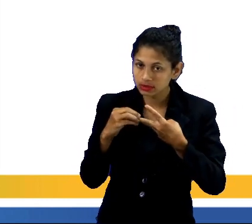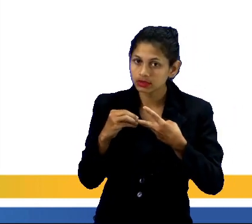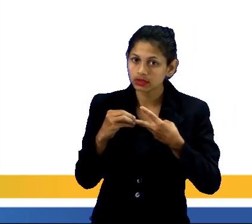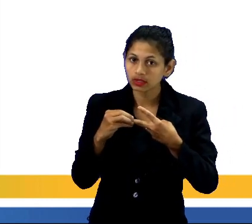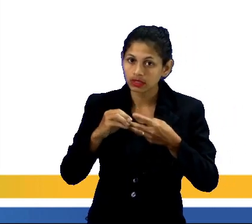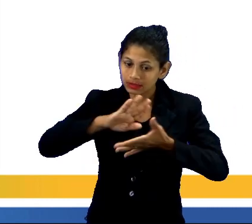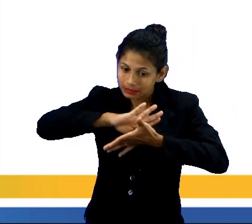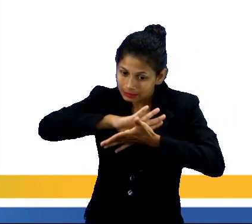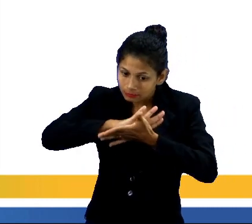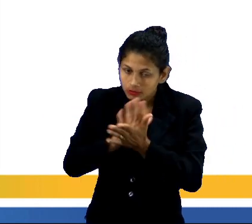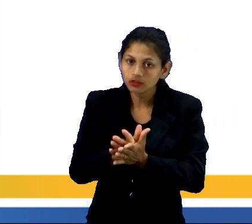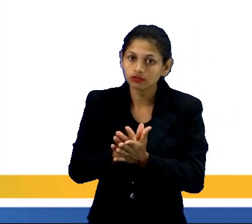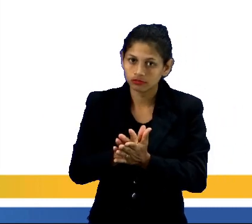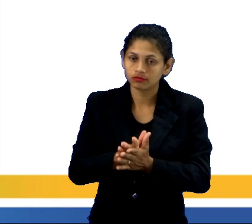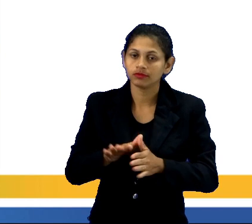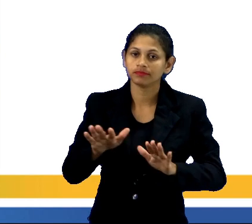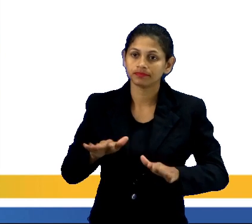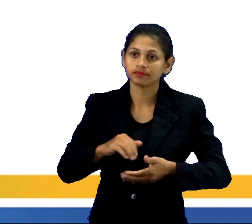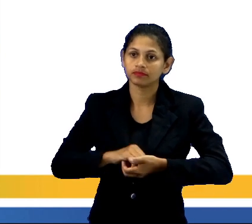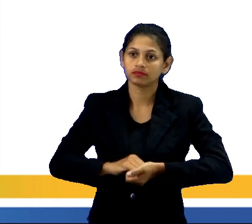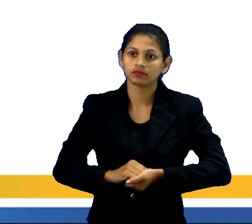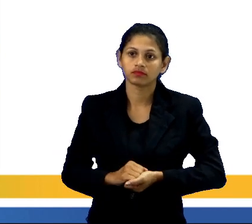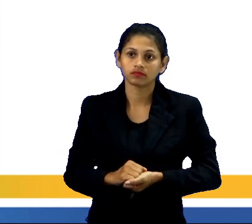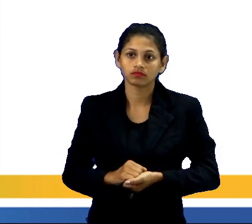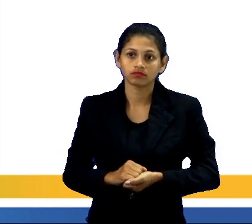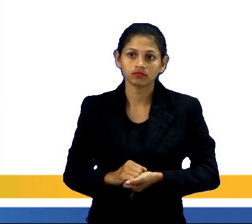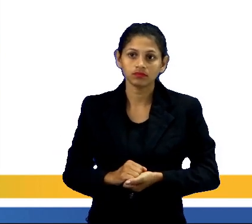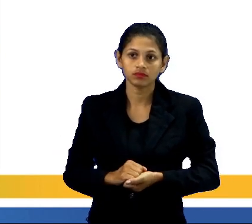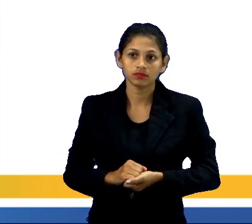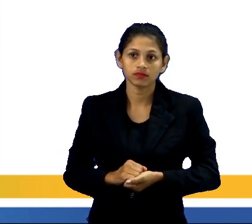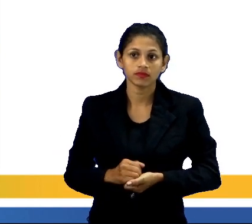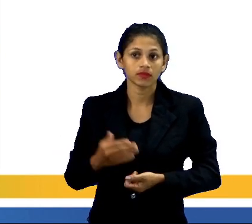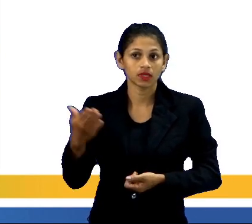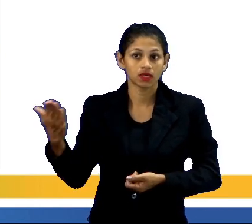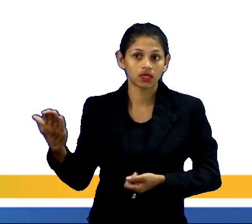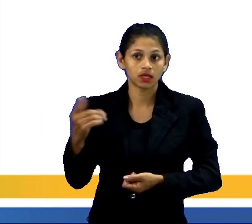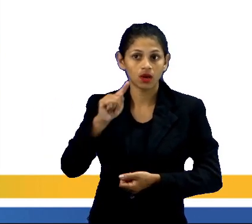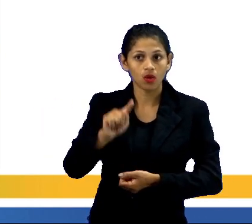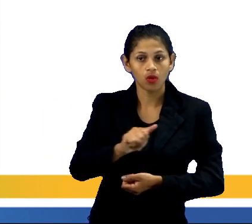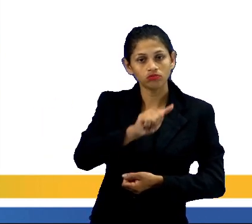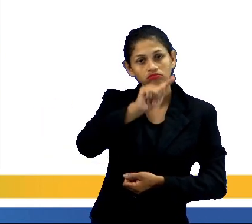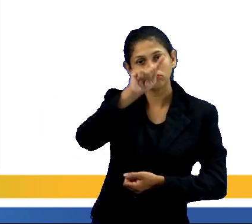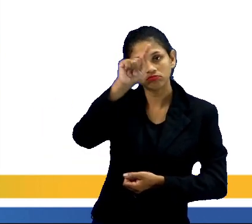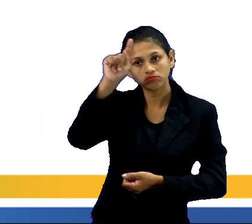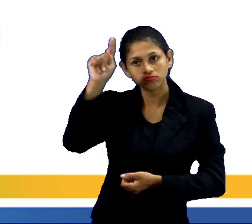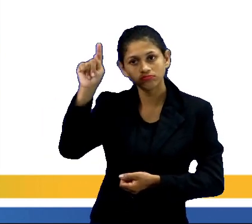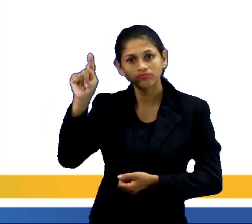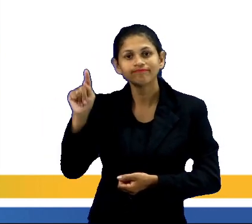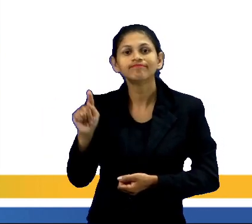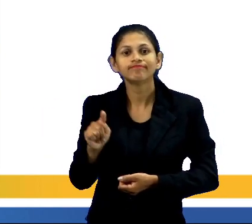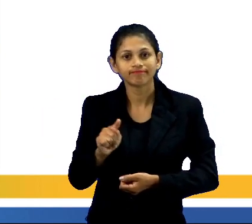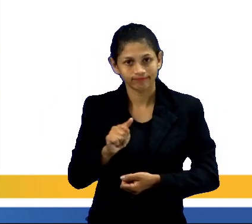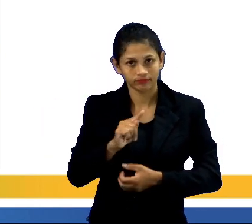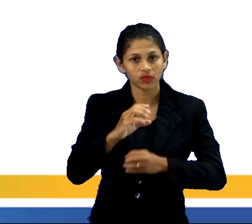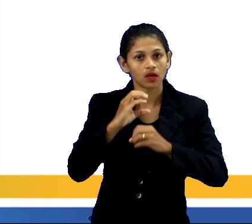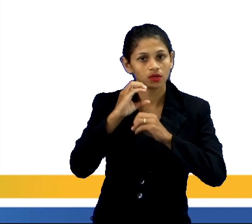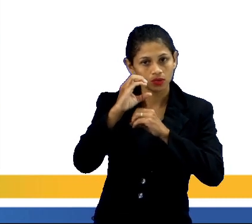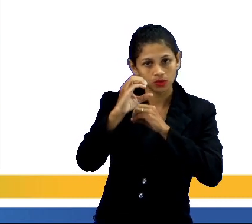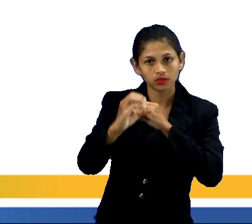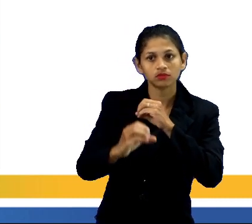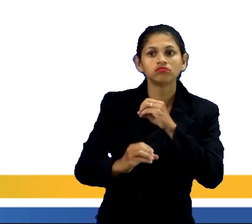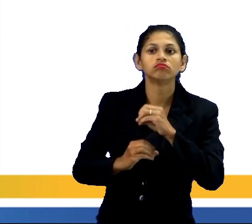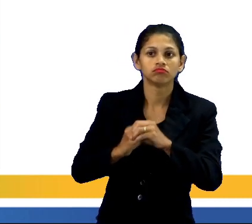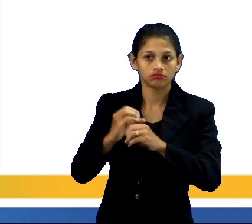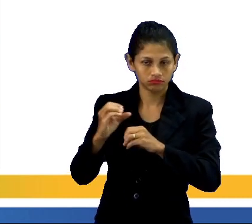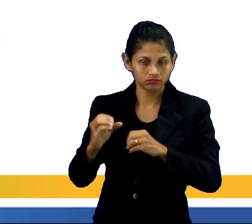vai destruir elas. Então esse daqui é o processo de imunoterapia por CAR-T-cell. Por que esse tipo de tratamento ele é